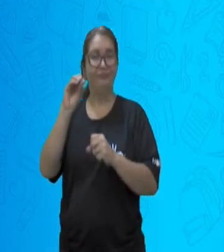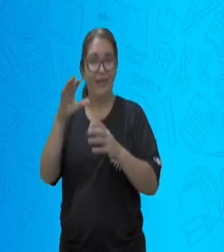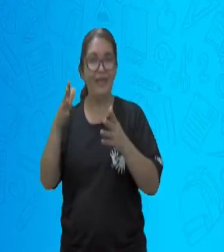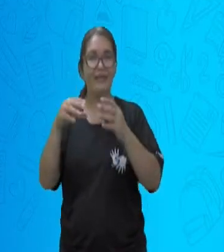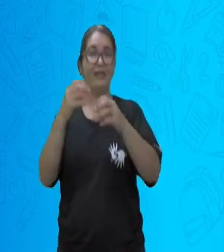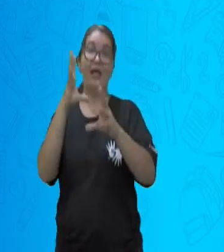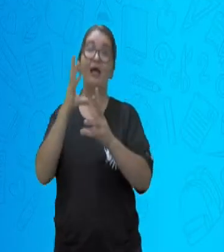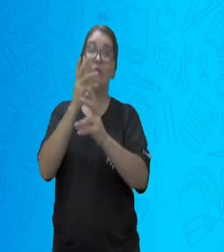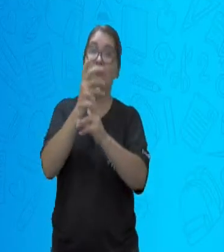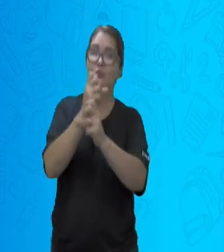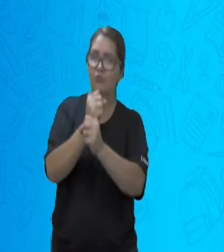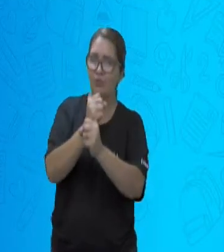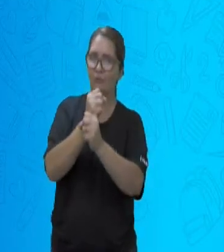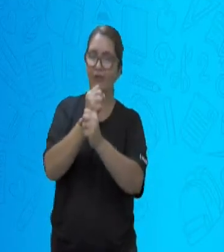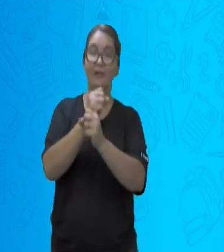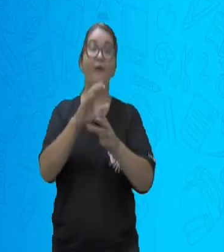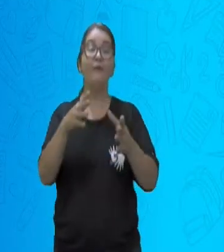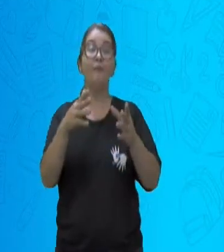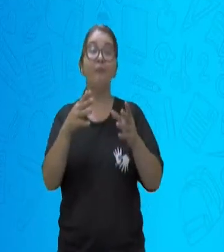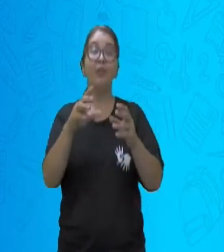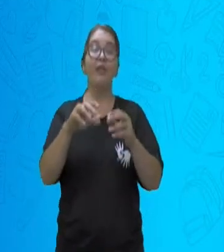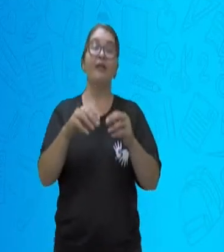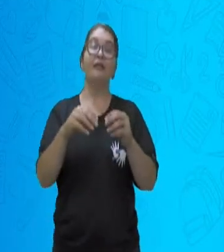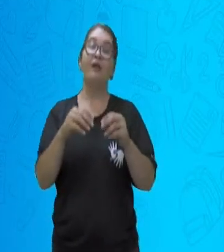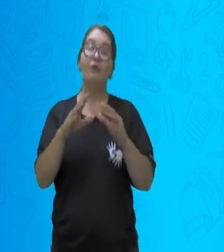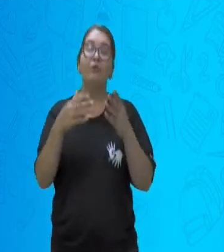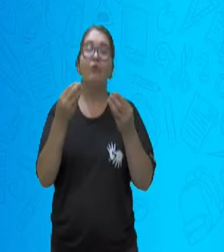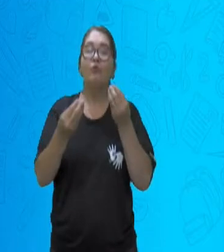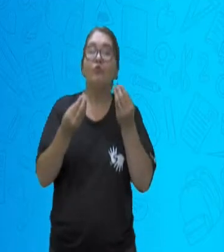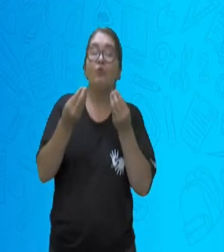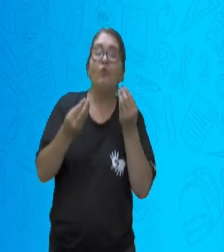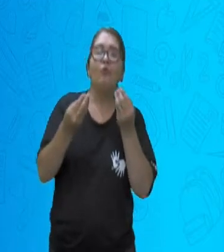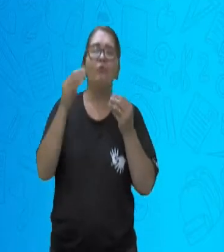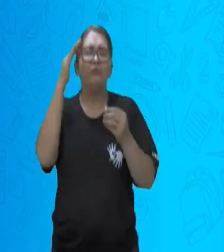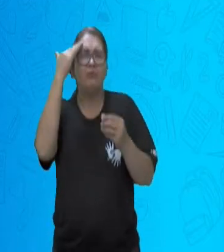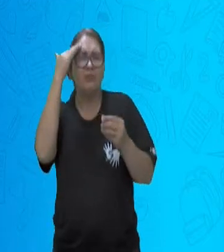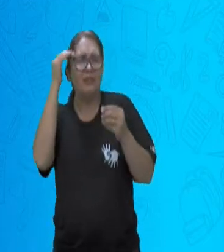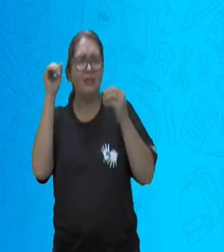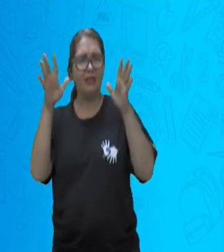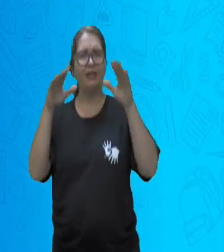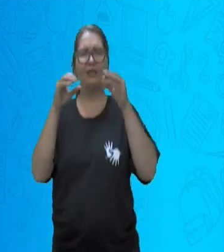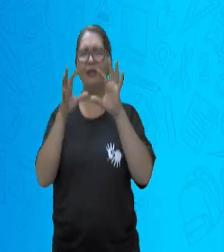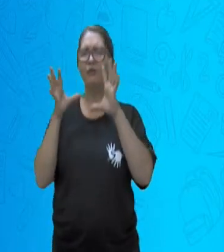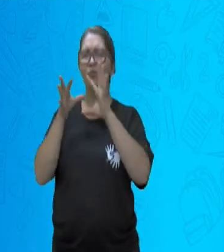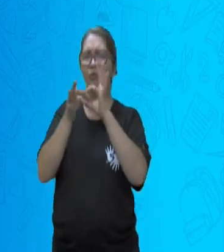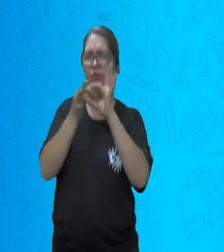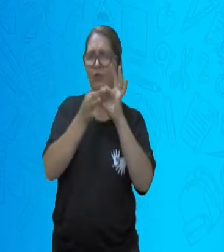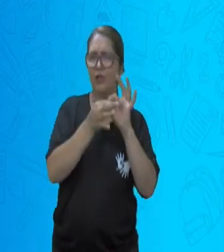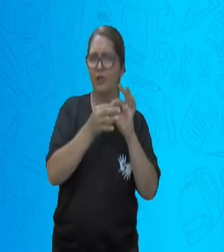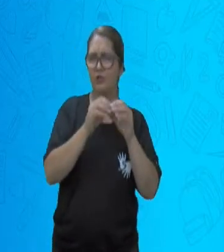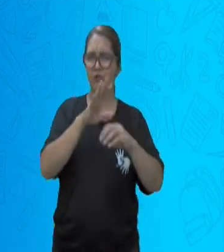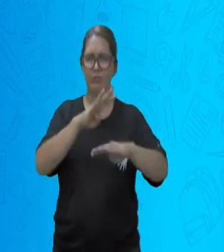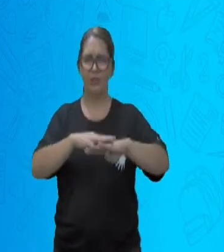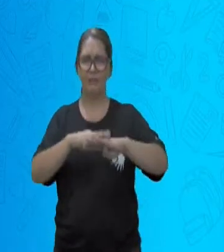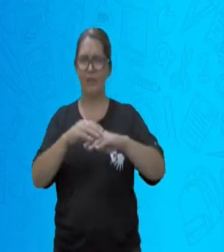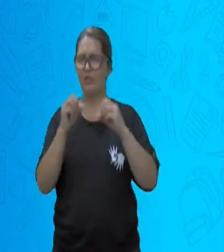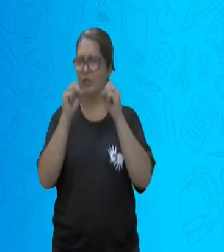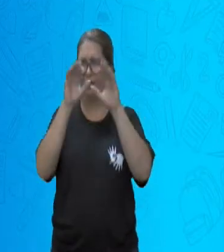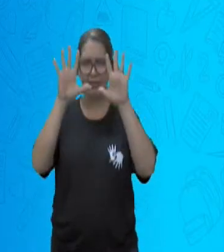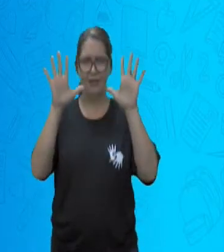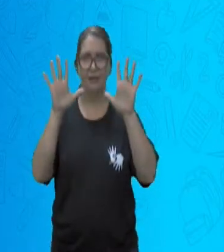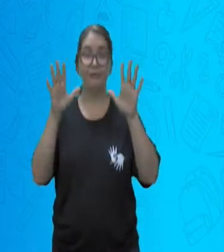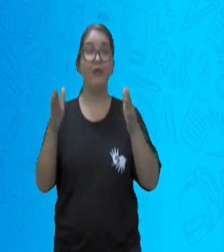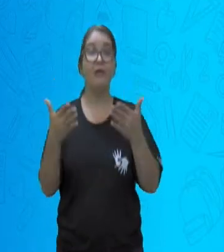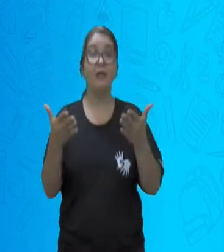e aparece aqui a adição, mas dentro do contexto vocês vão conseguir entender. Vamos lá. Nós já